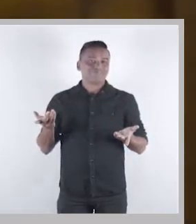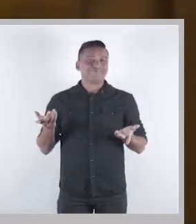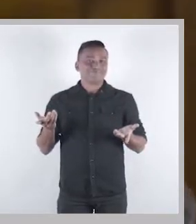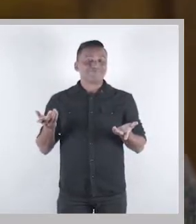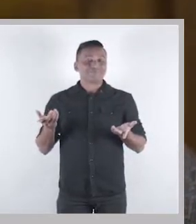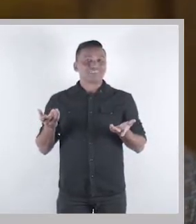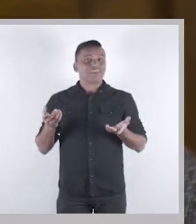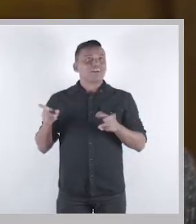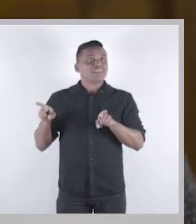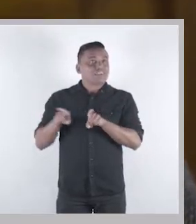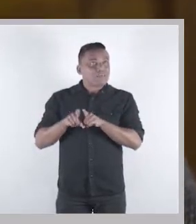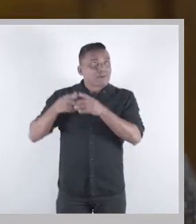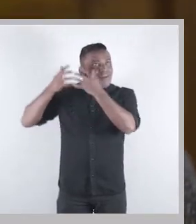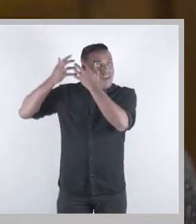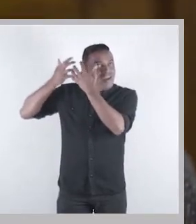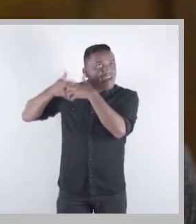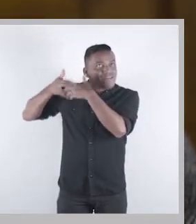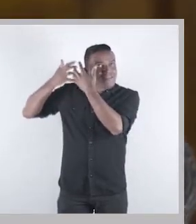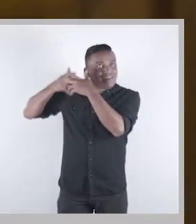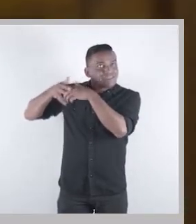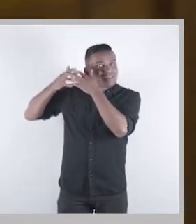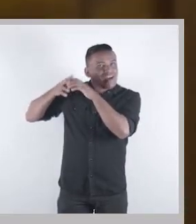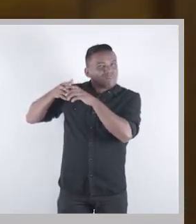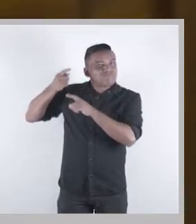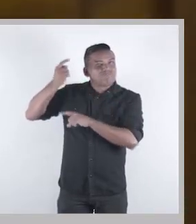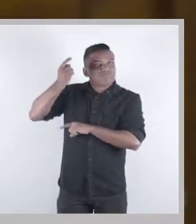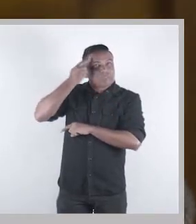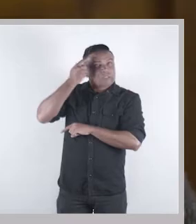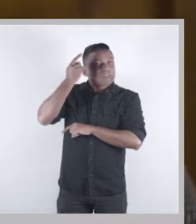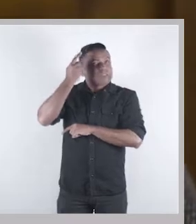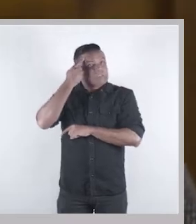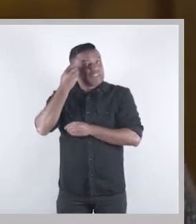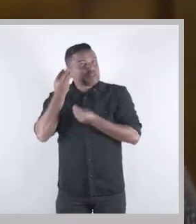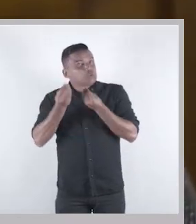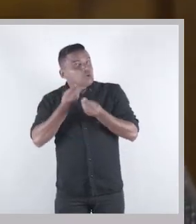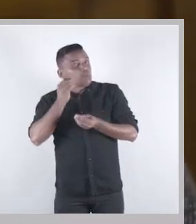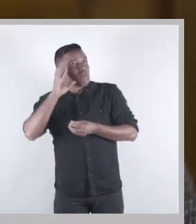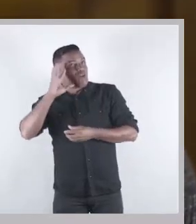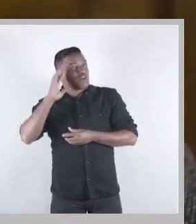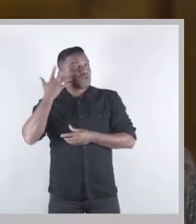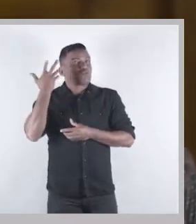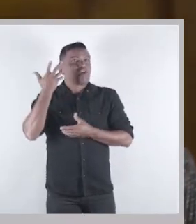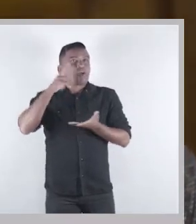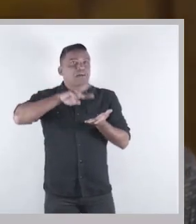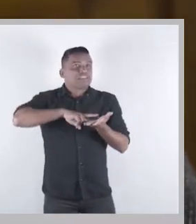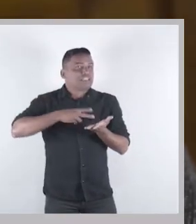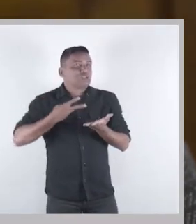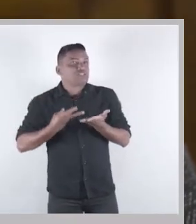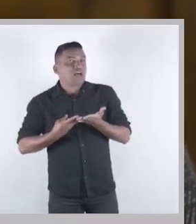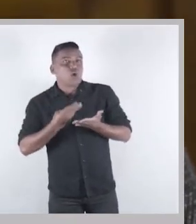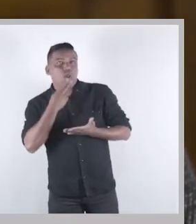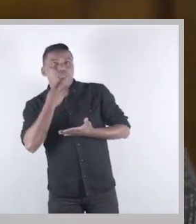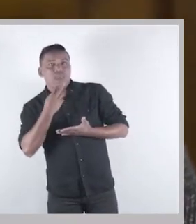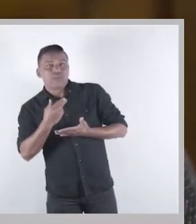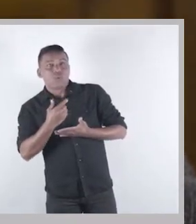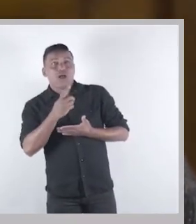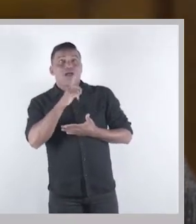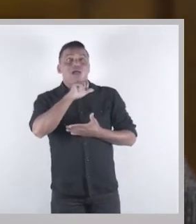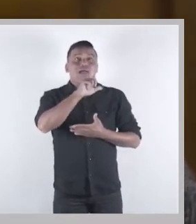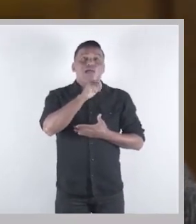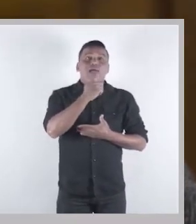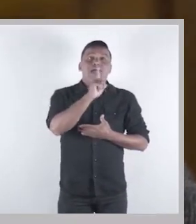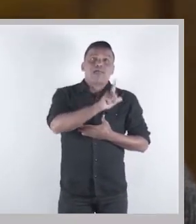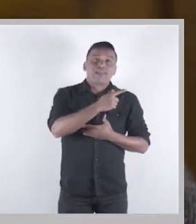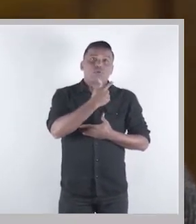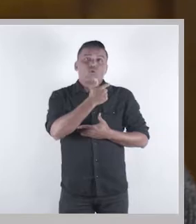é pra você encontrará soluções na língua de chegada né daquele poema e mas você tem muitos hoje você tem